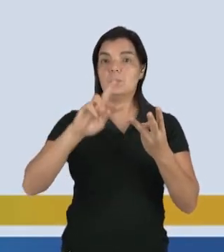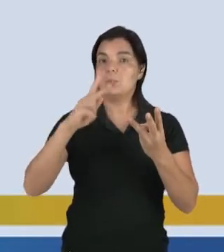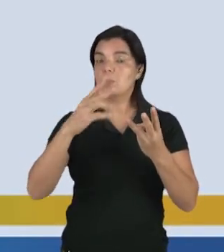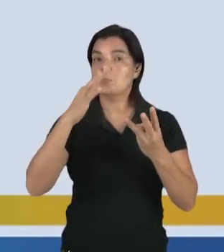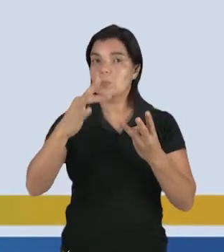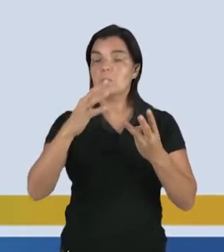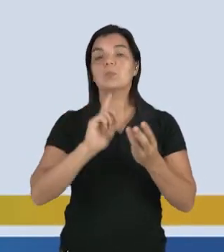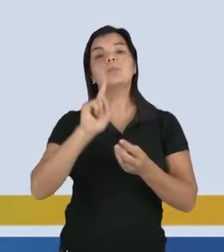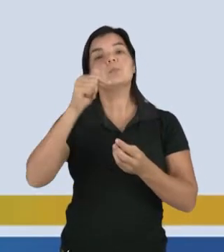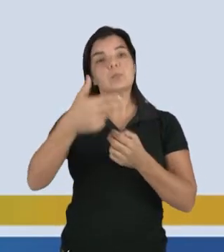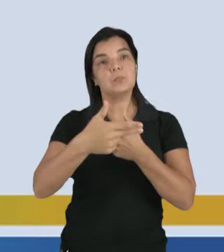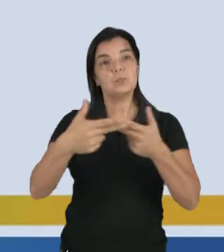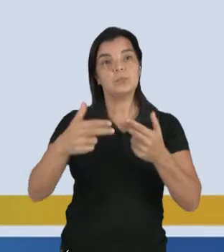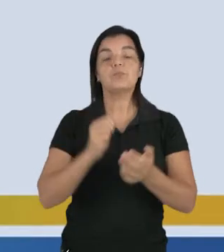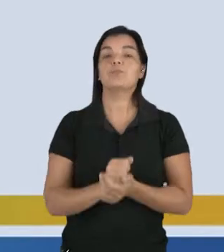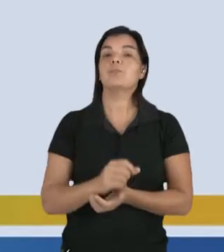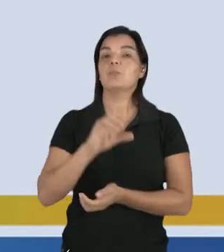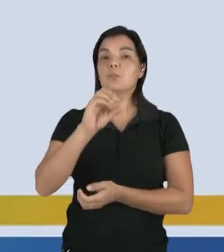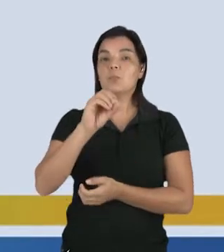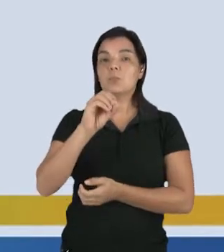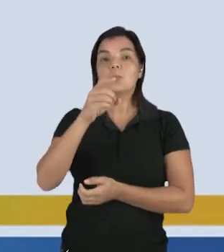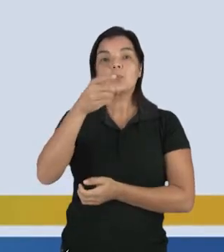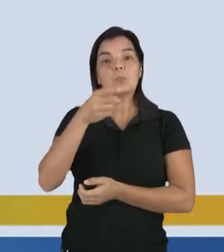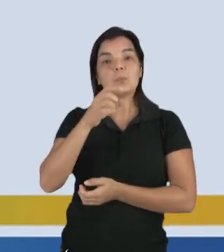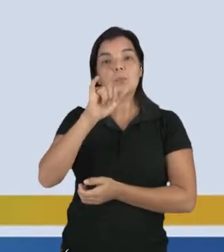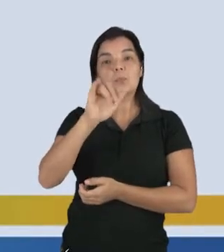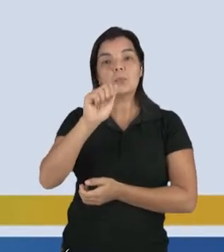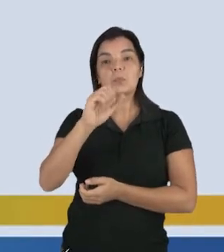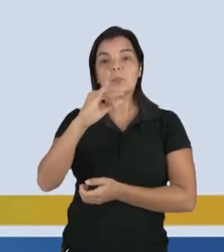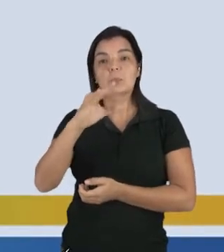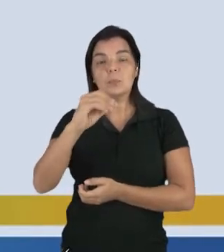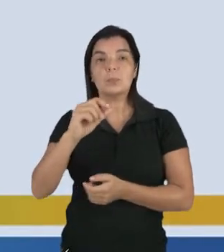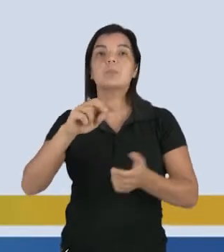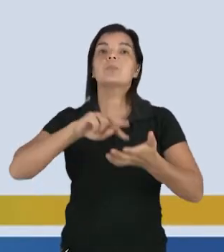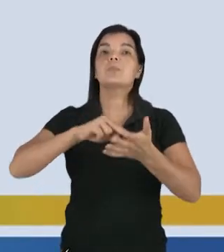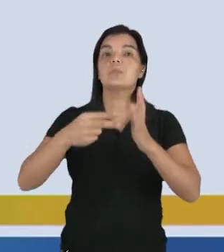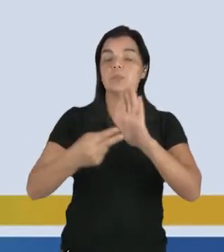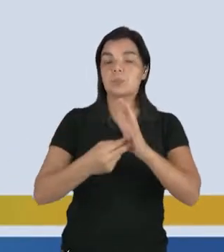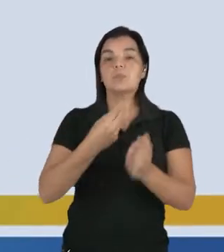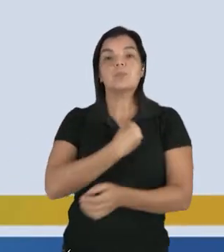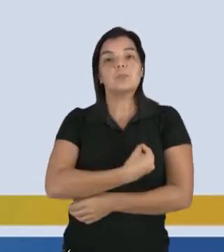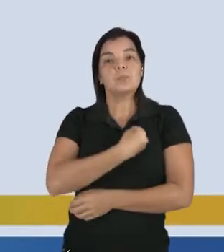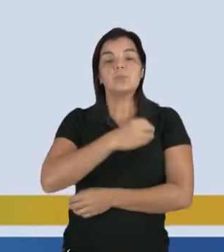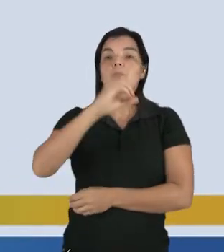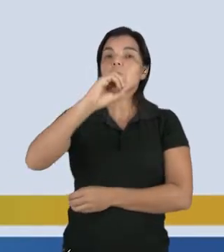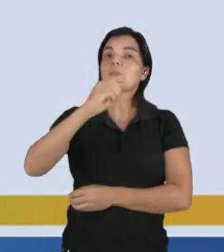HCN, HF. E quando tiver a presença de oxigênio,